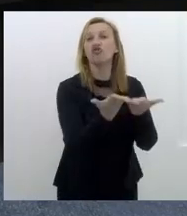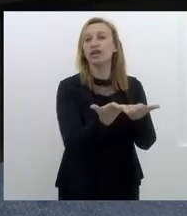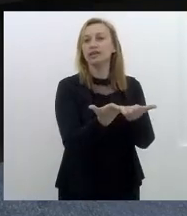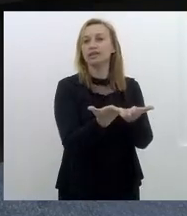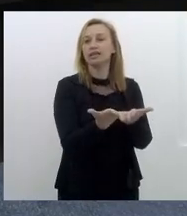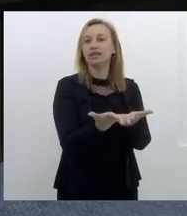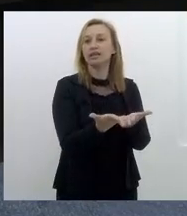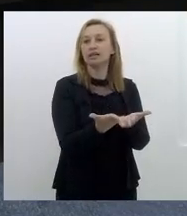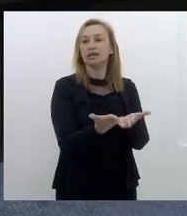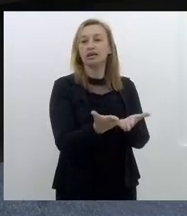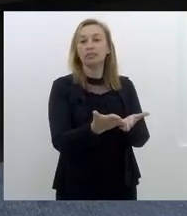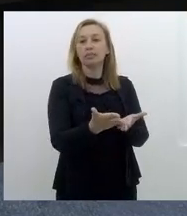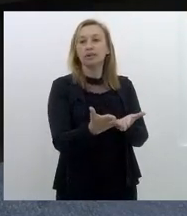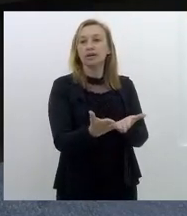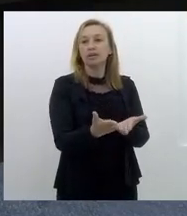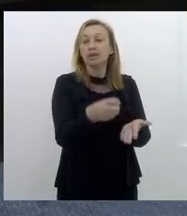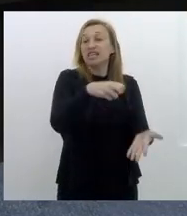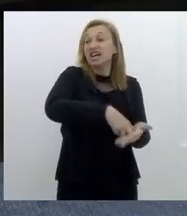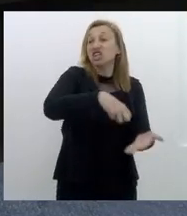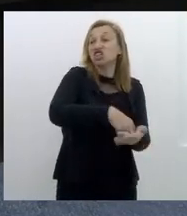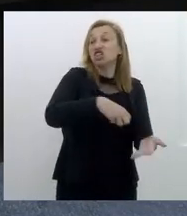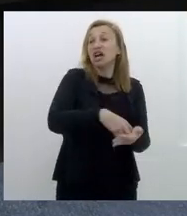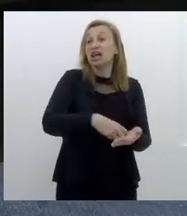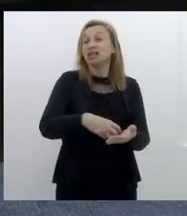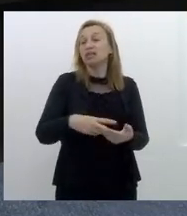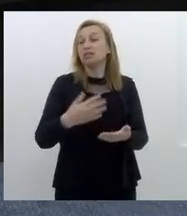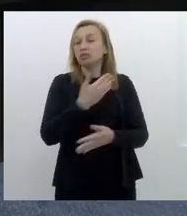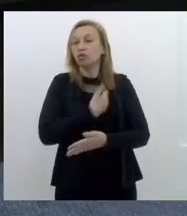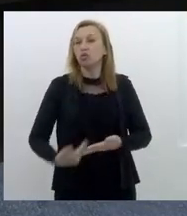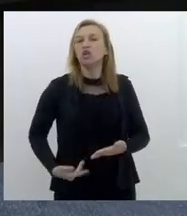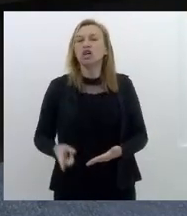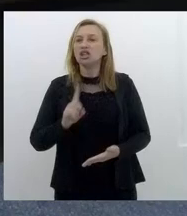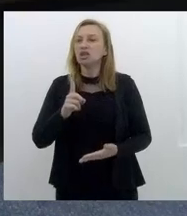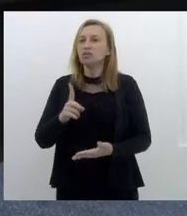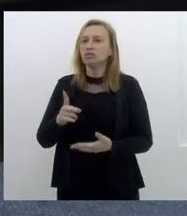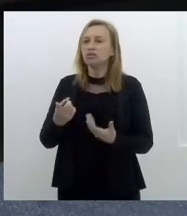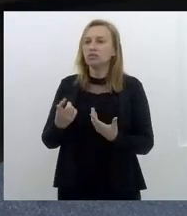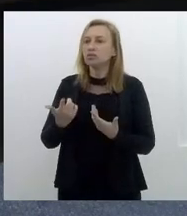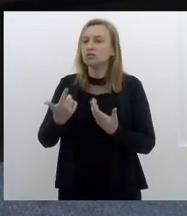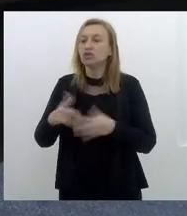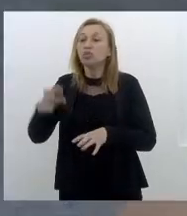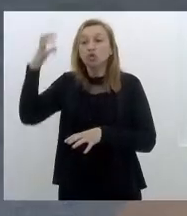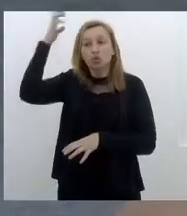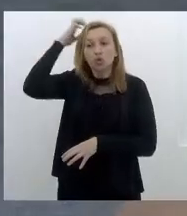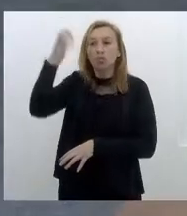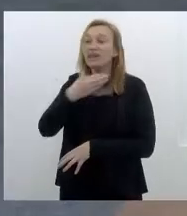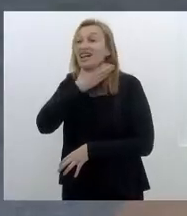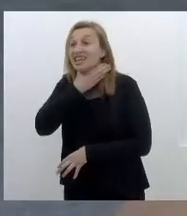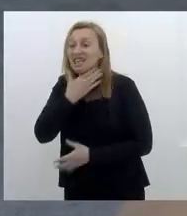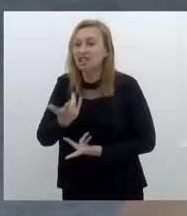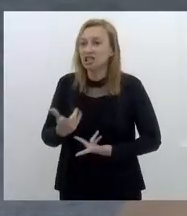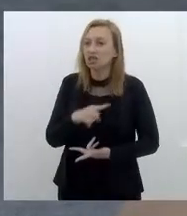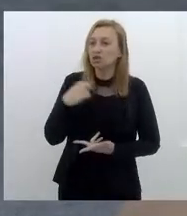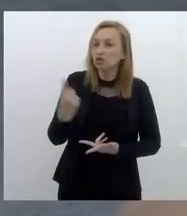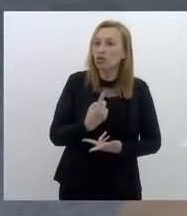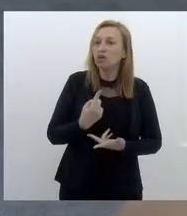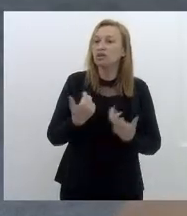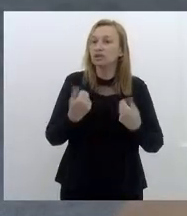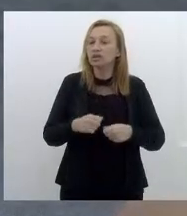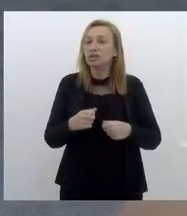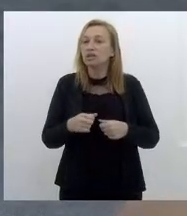para ser comida para um governo que nós não demos causa a essa crise que nós sejamos